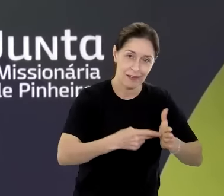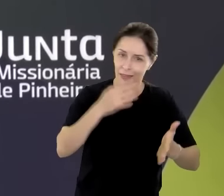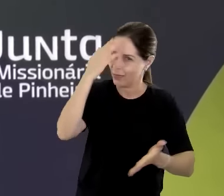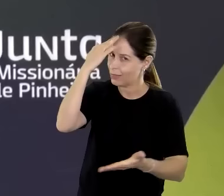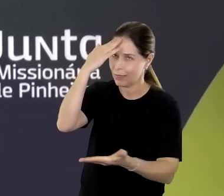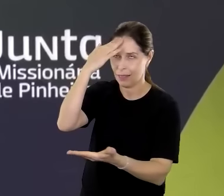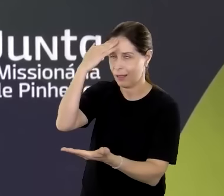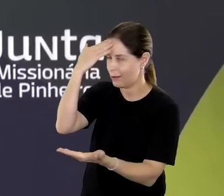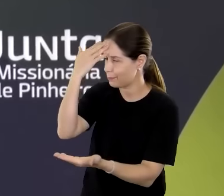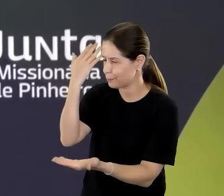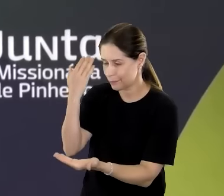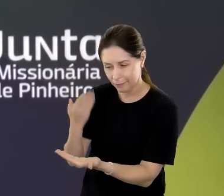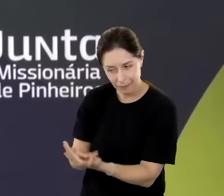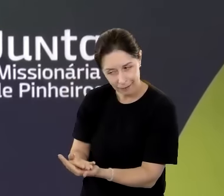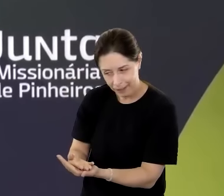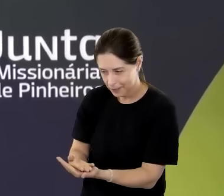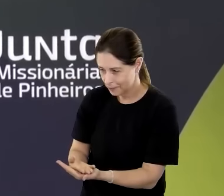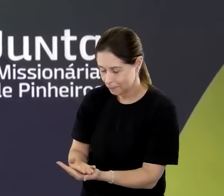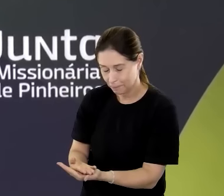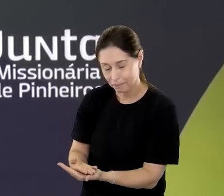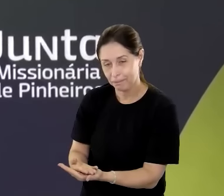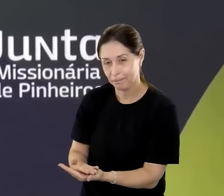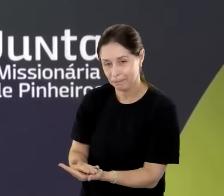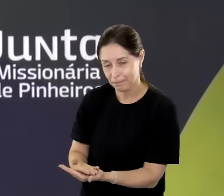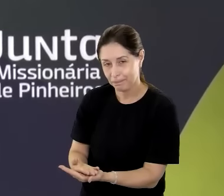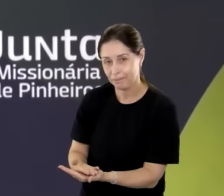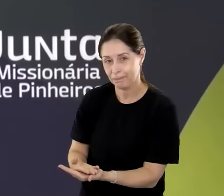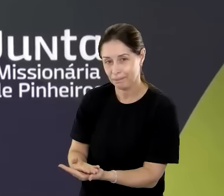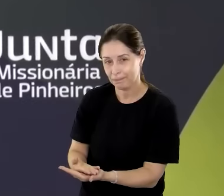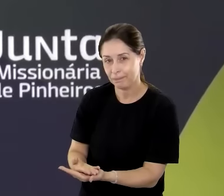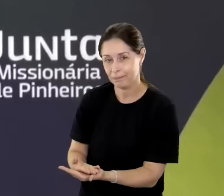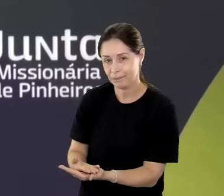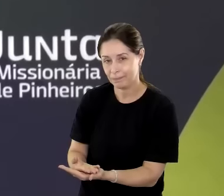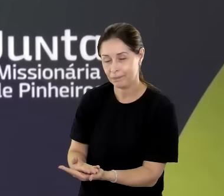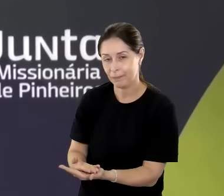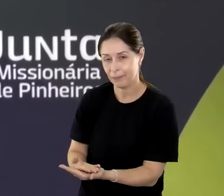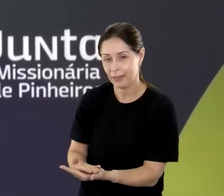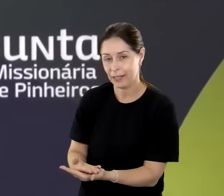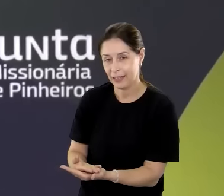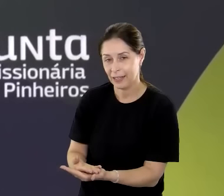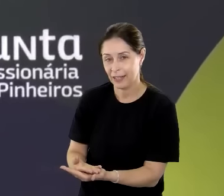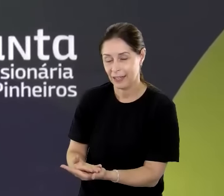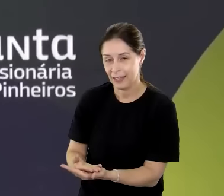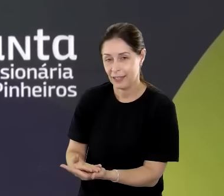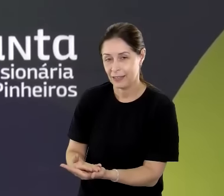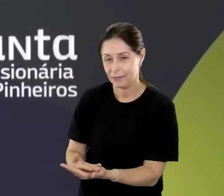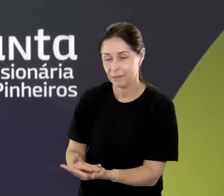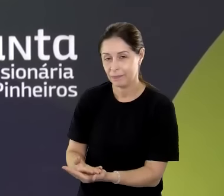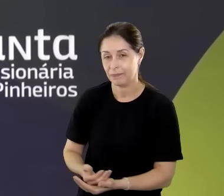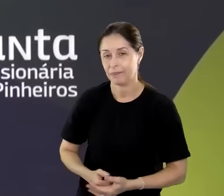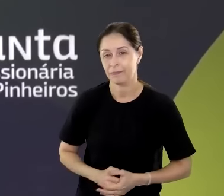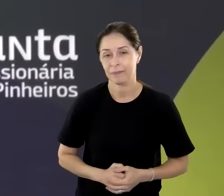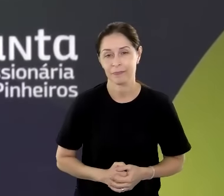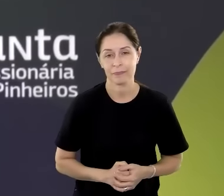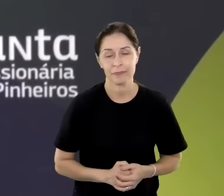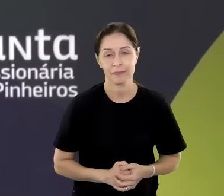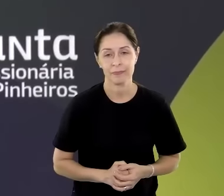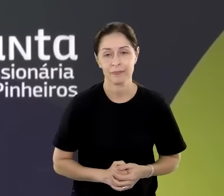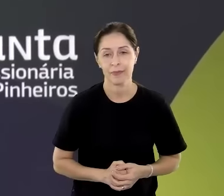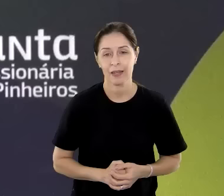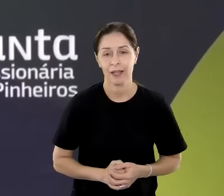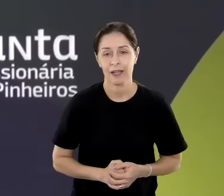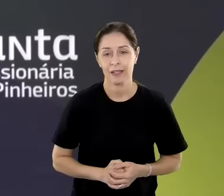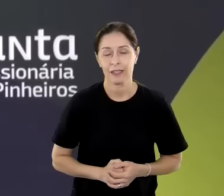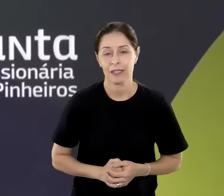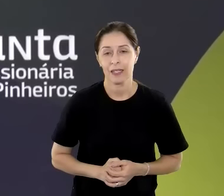tratam a ansiedade apenas como um problema emocional ou de saúde. Ansiedade pode ser, e muitas vezes